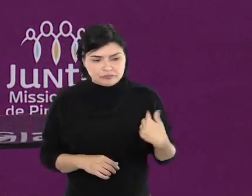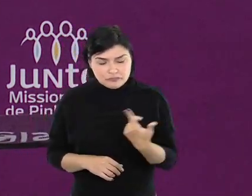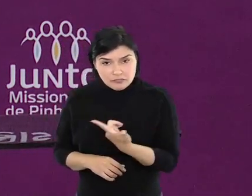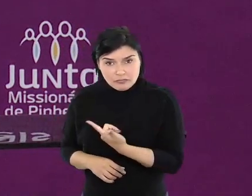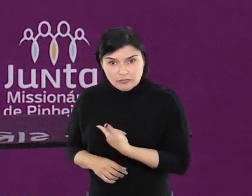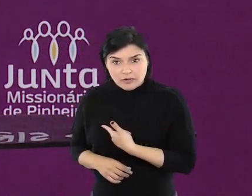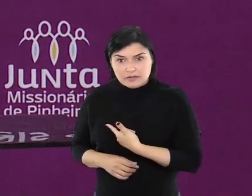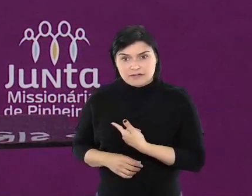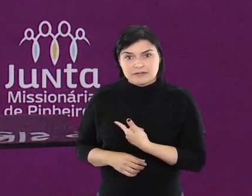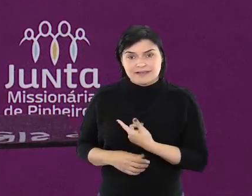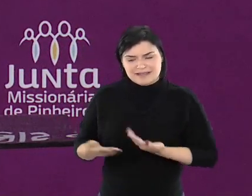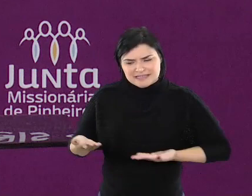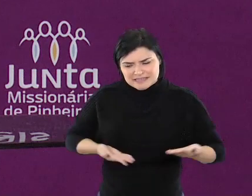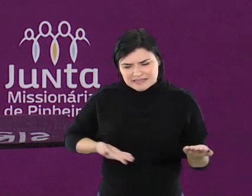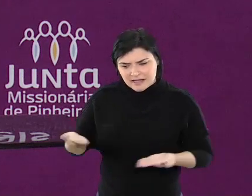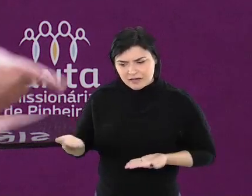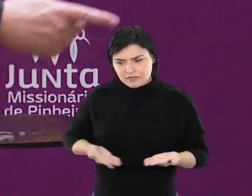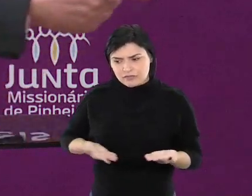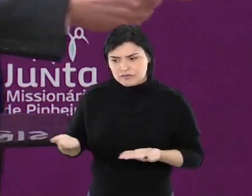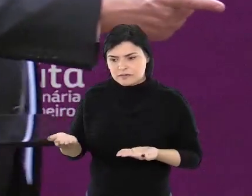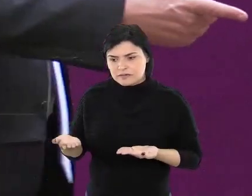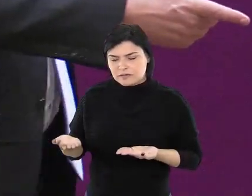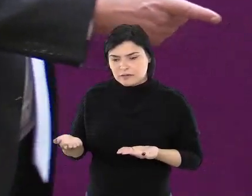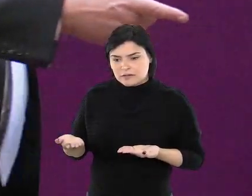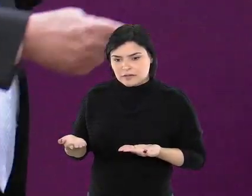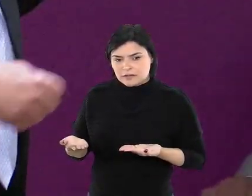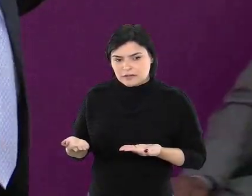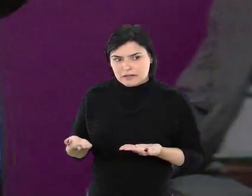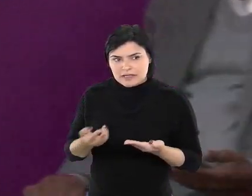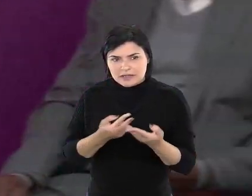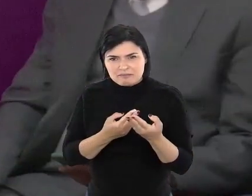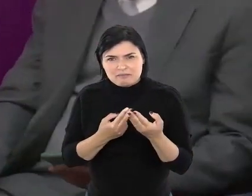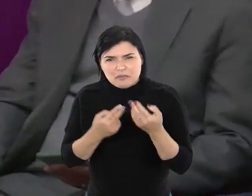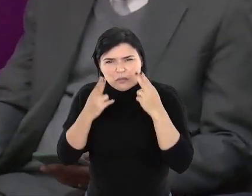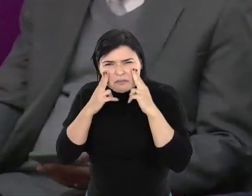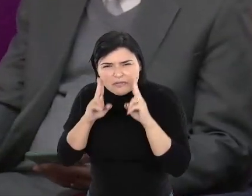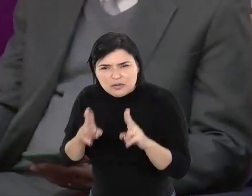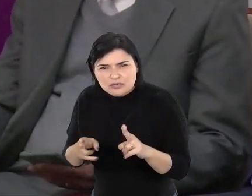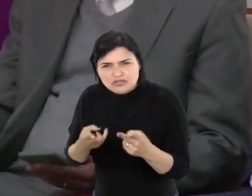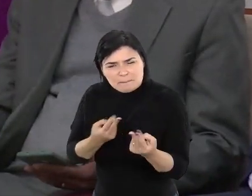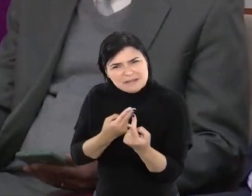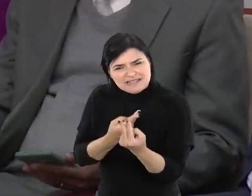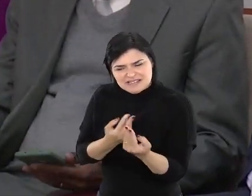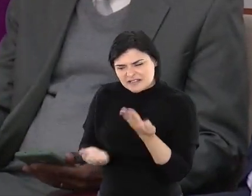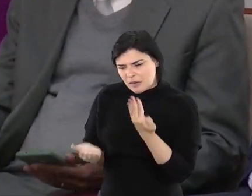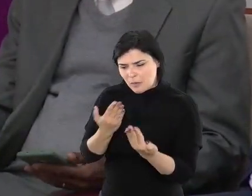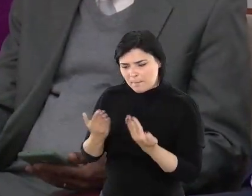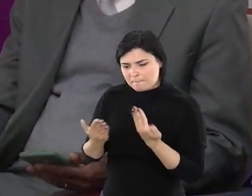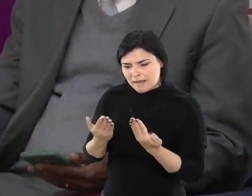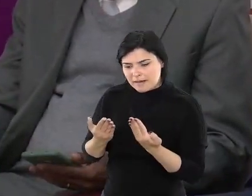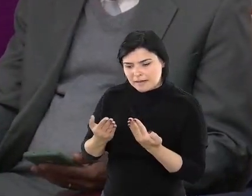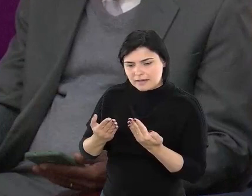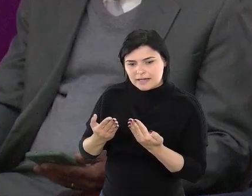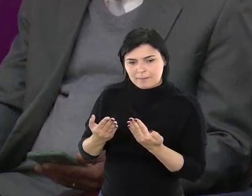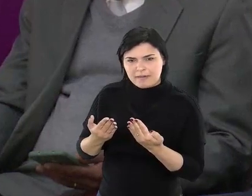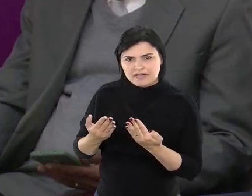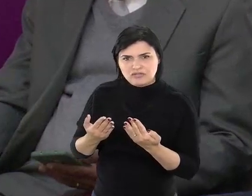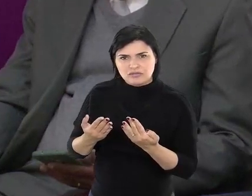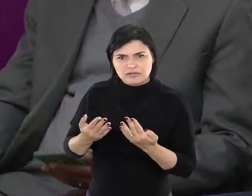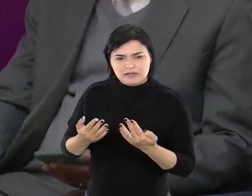somos como aqueles capachos que são colocados na entrada do templo você entra